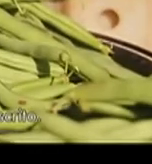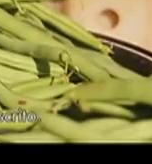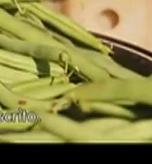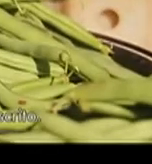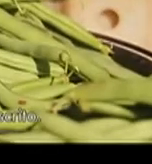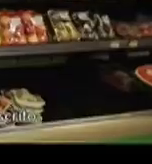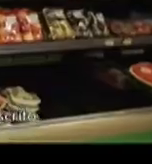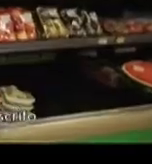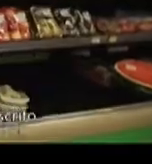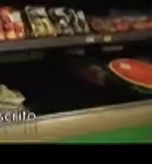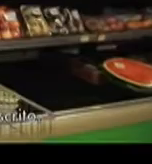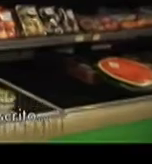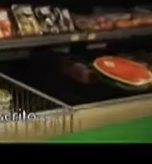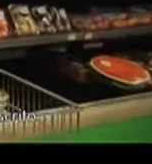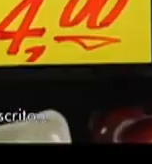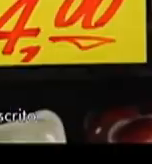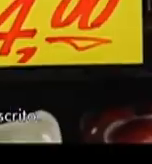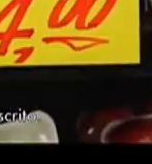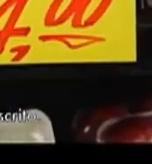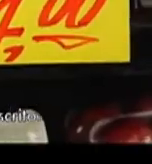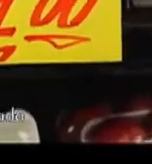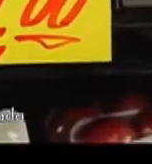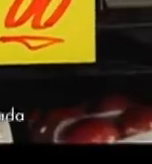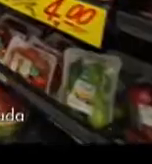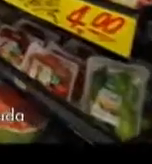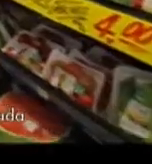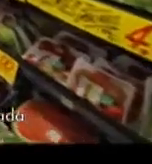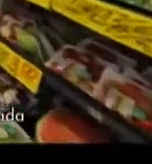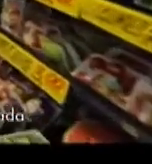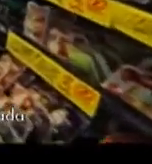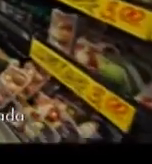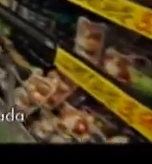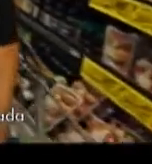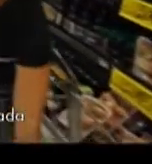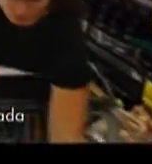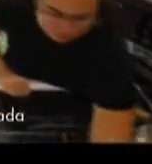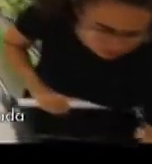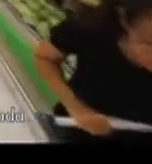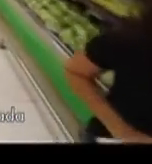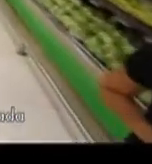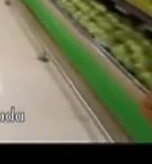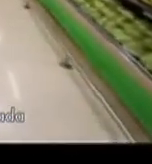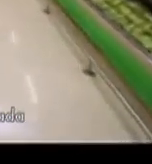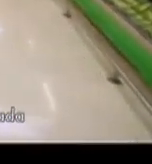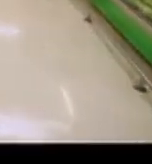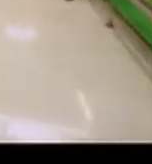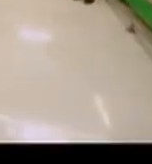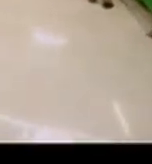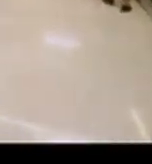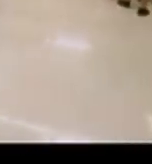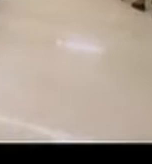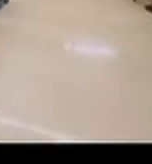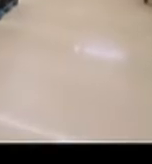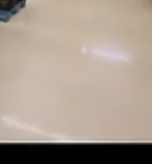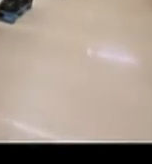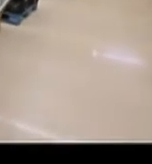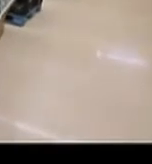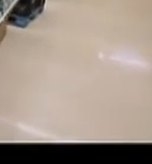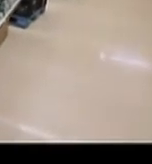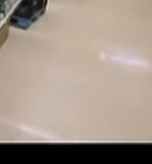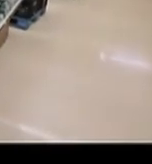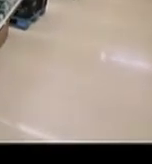O futuro da família de Joaquim está sendo reescrito e hoje a sua produção está sendo comercializada numa grande rede